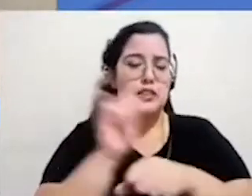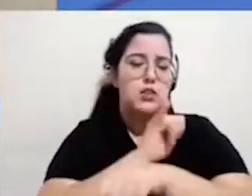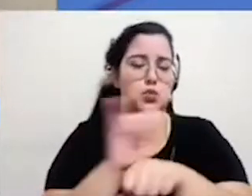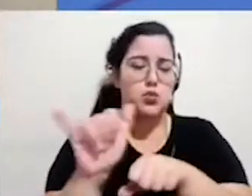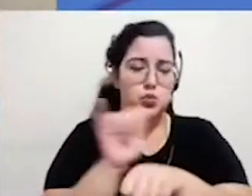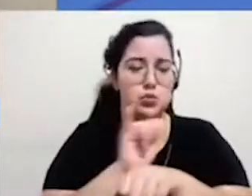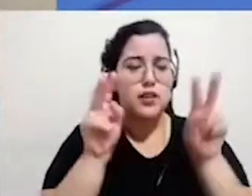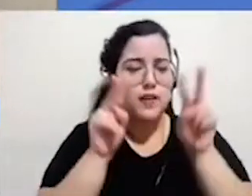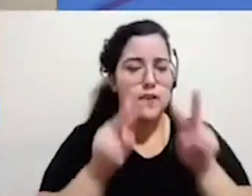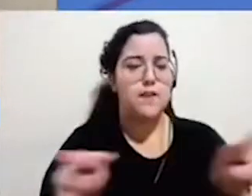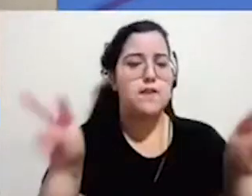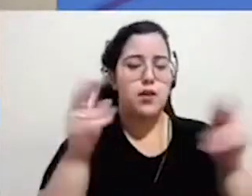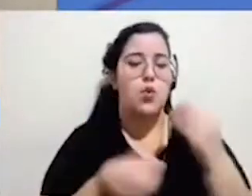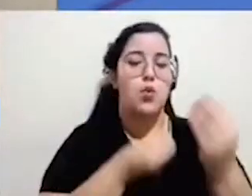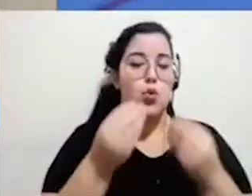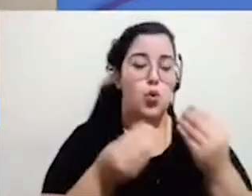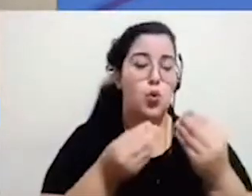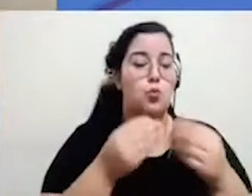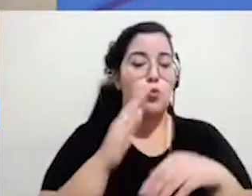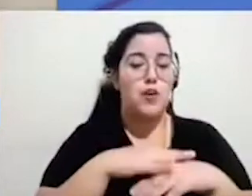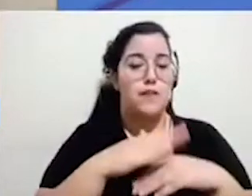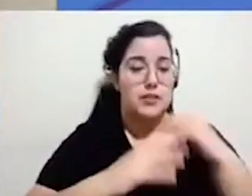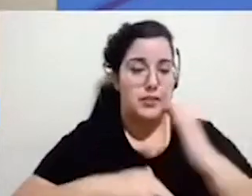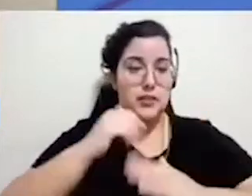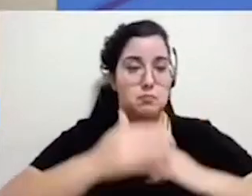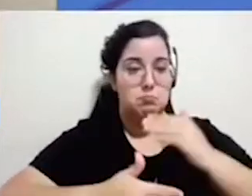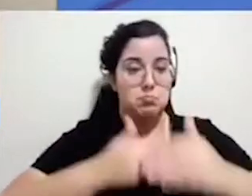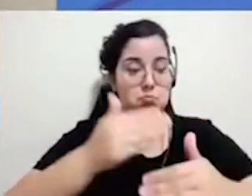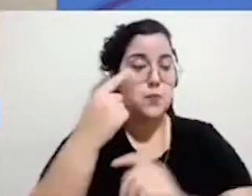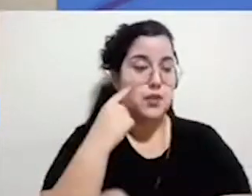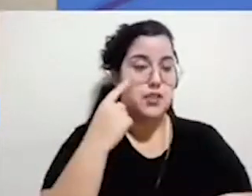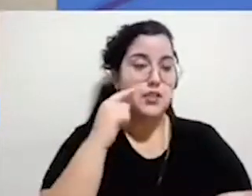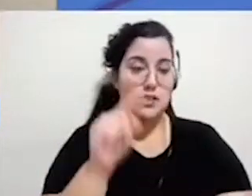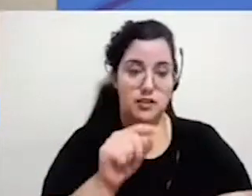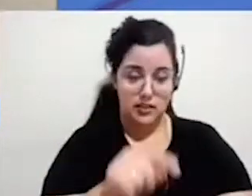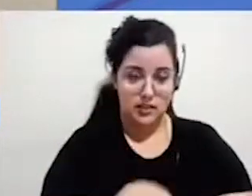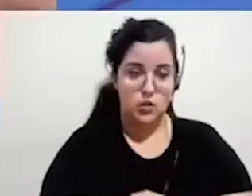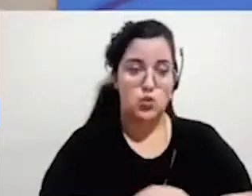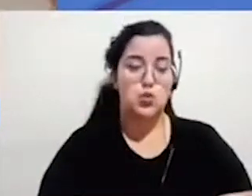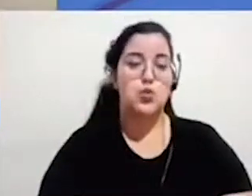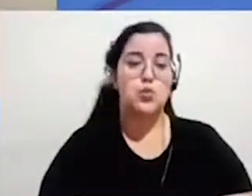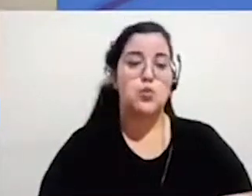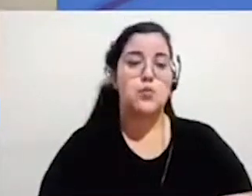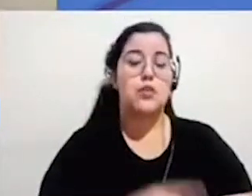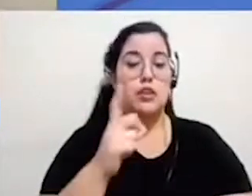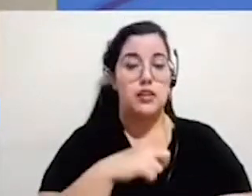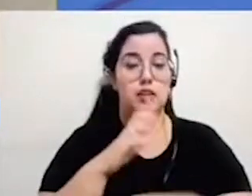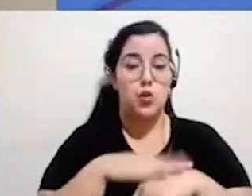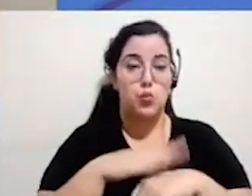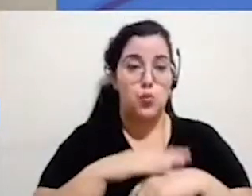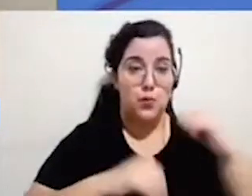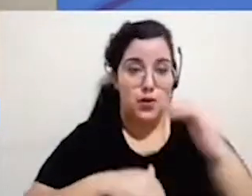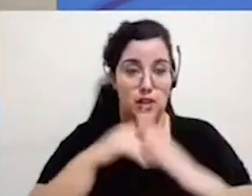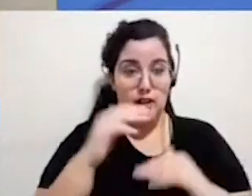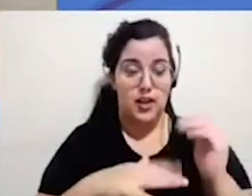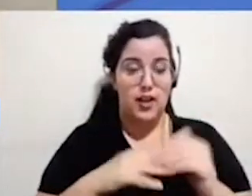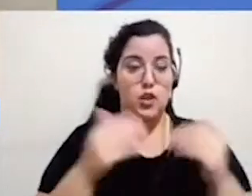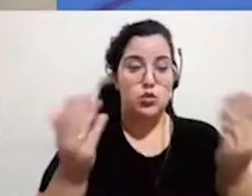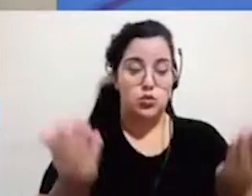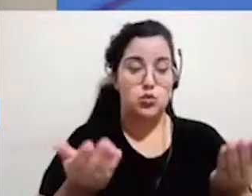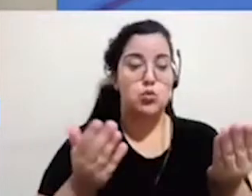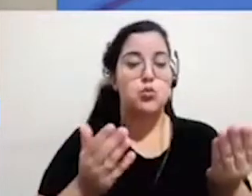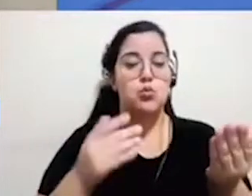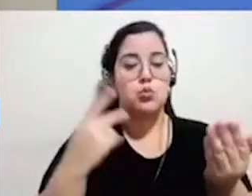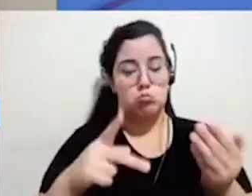a gente tem que olhar para quando a gente vai pensar nisso, né? E num cenário, quer dizer, quando você traz o cenário